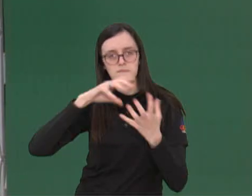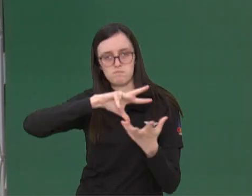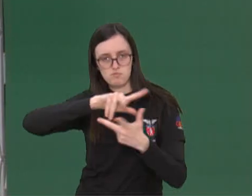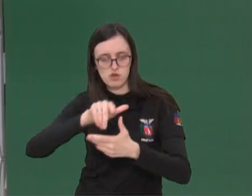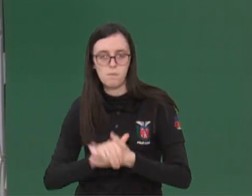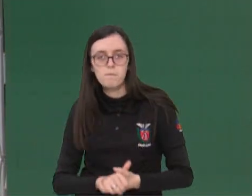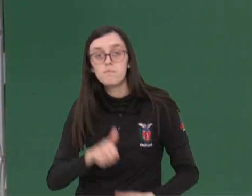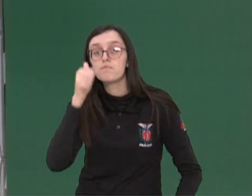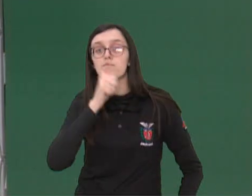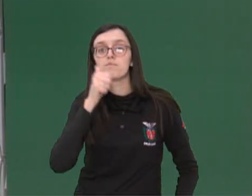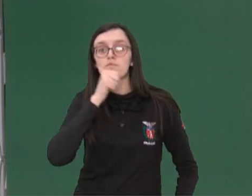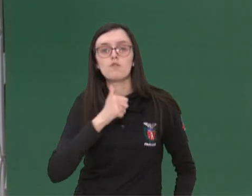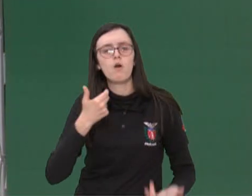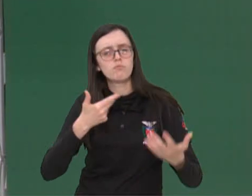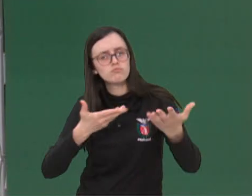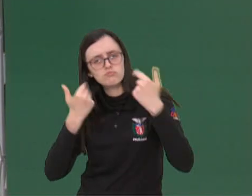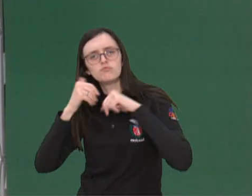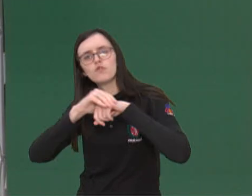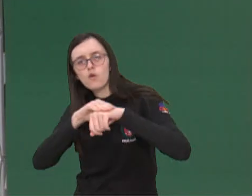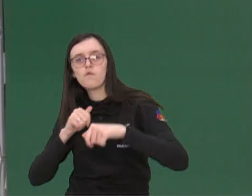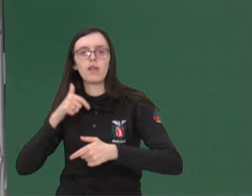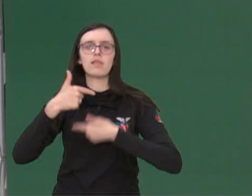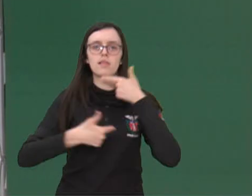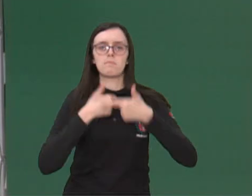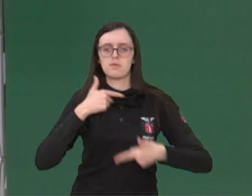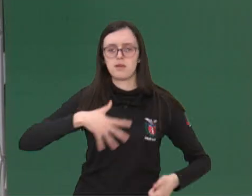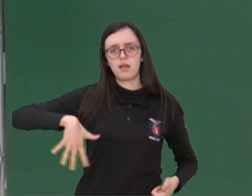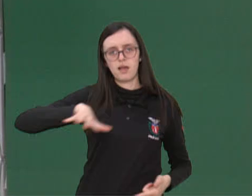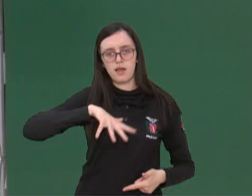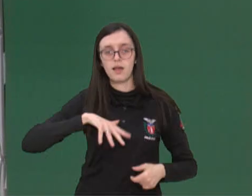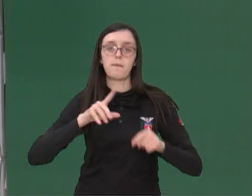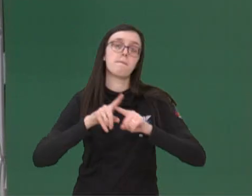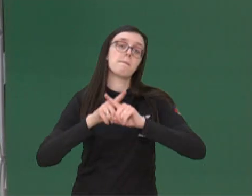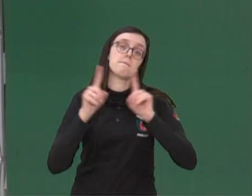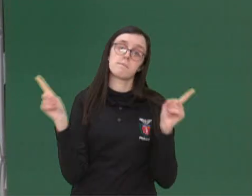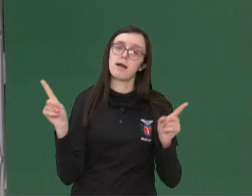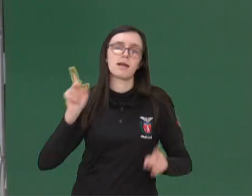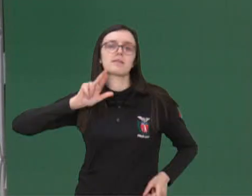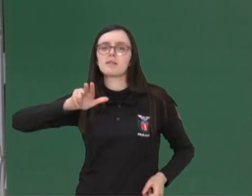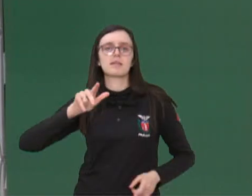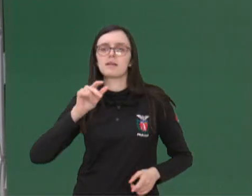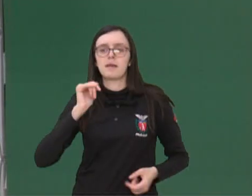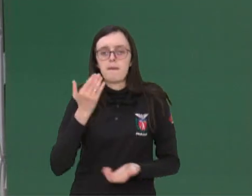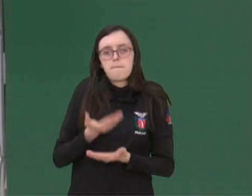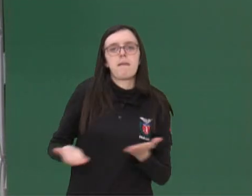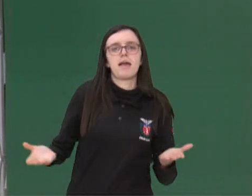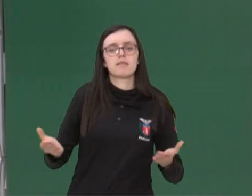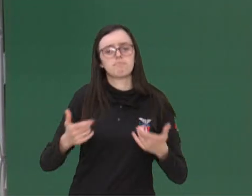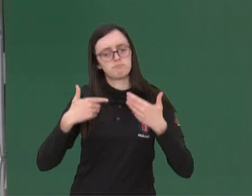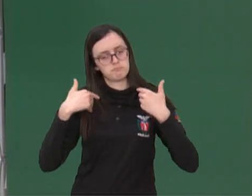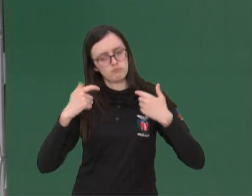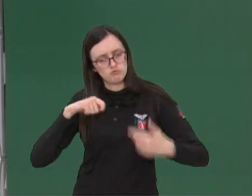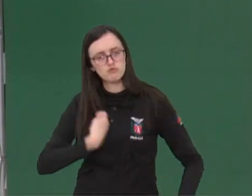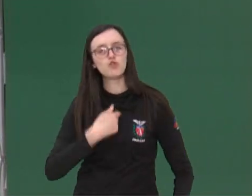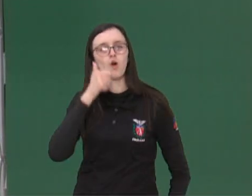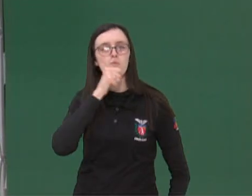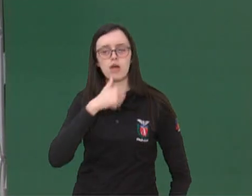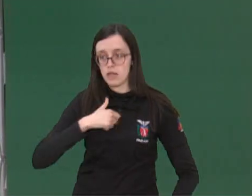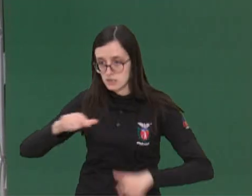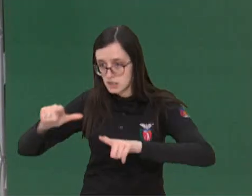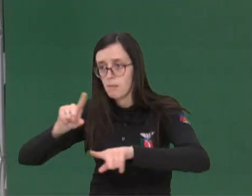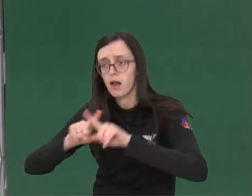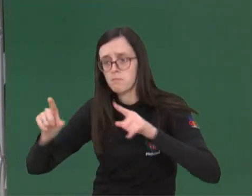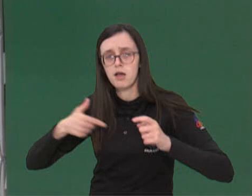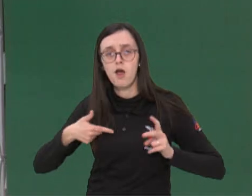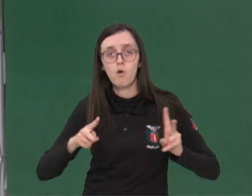mulher que está sendo chamada para vir trabalhar, mas que não perde a sua feminilidade. Essa imagem